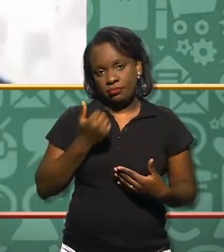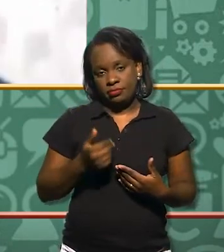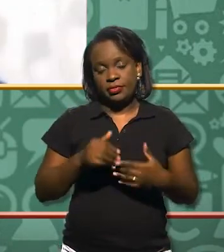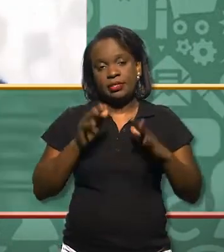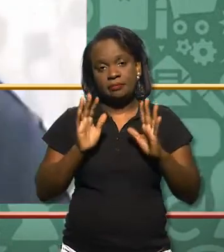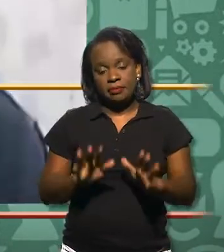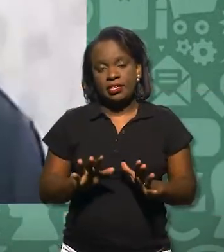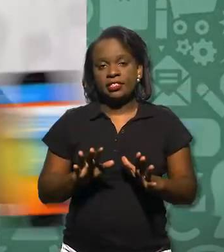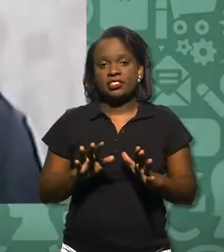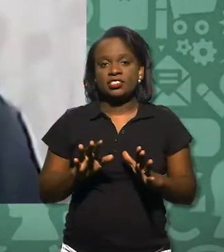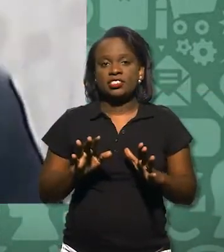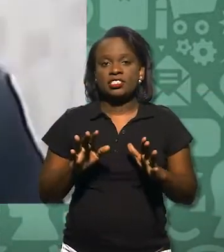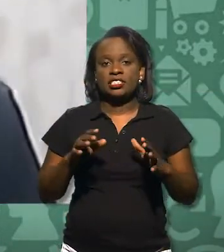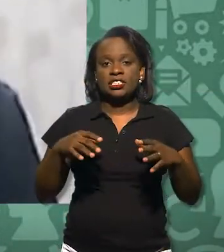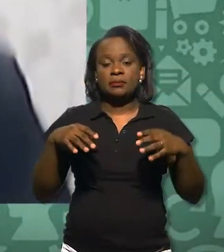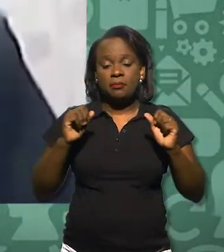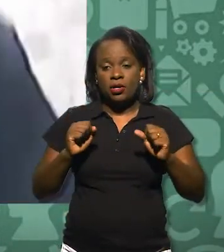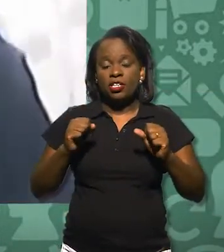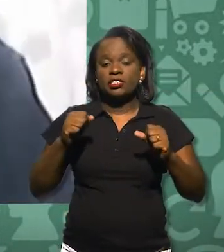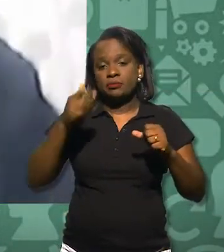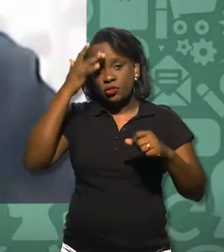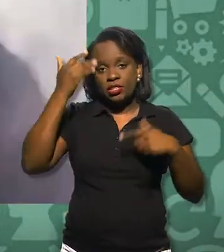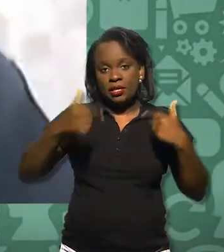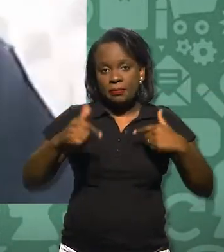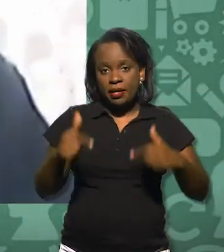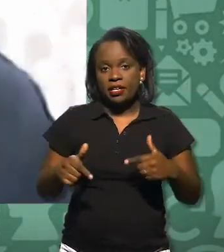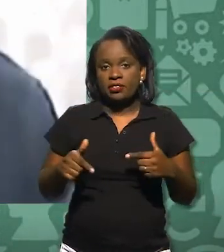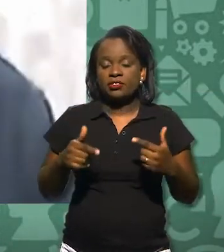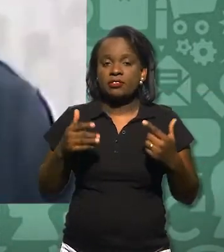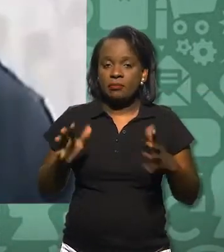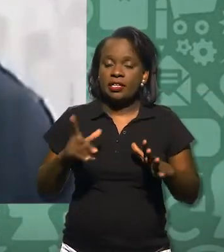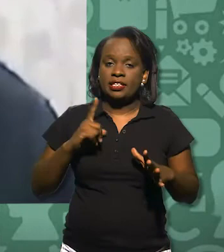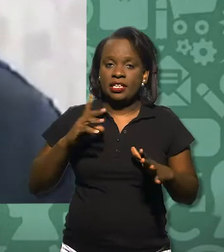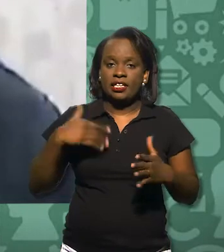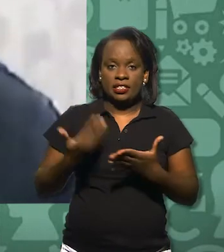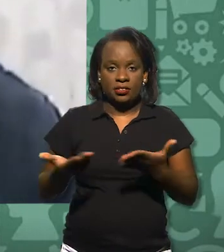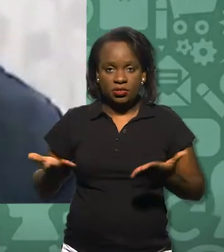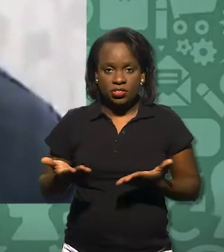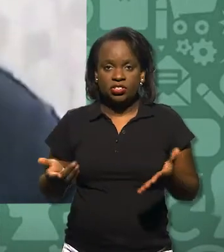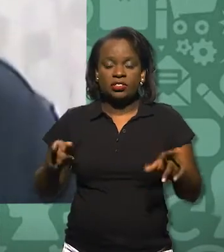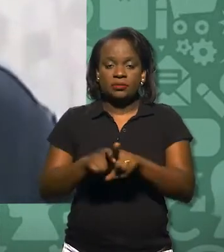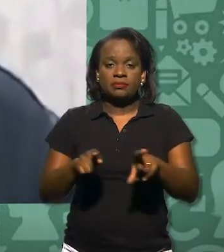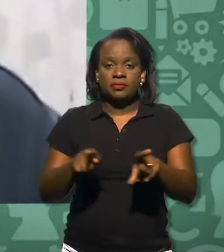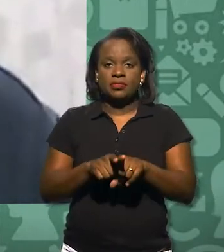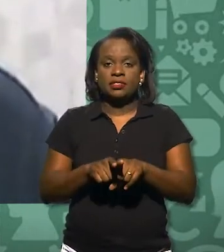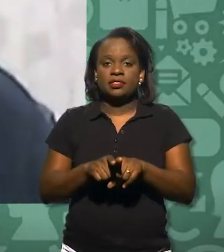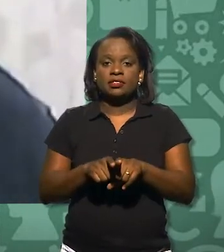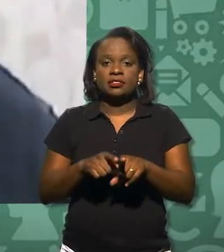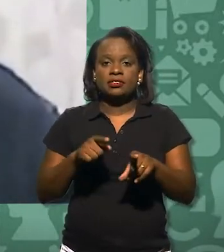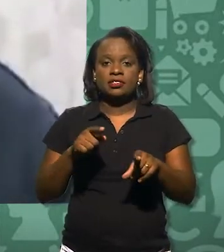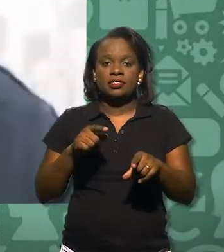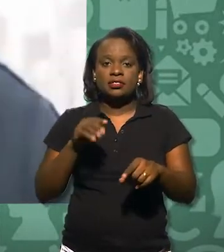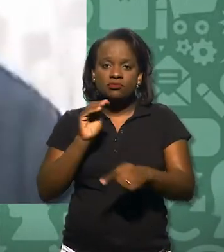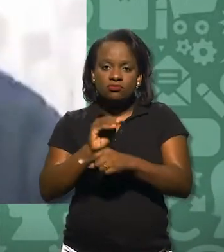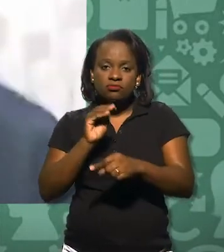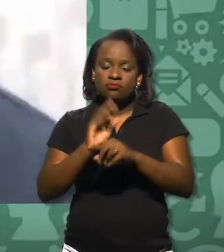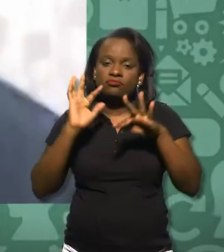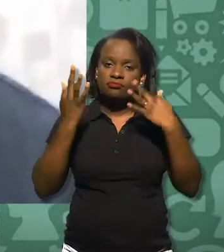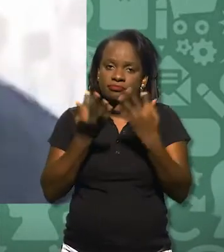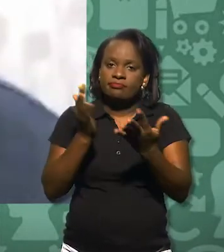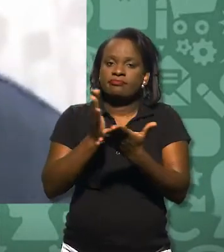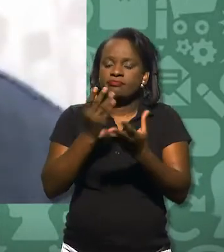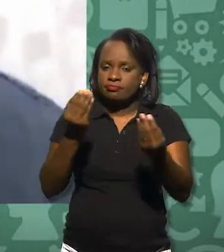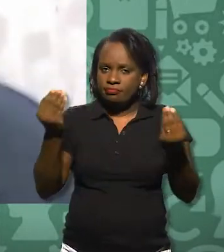Infelizmente, mas não pode ser considerado um emprego, né? Mas ainda existe e é sustento de